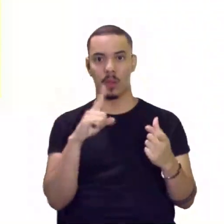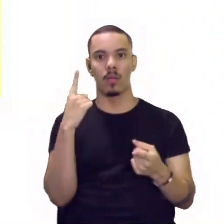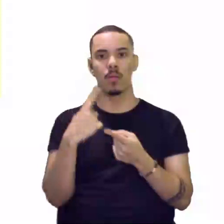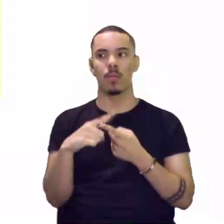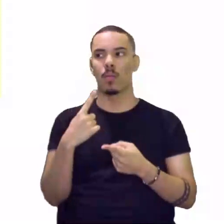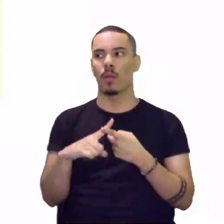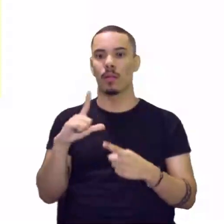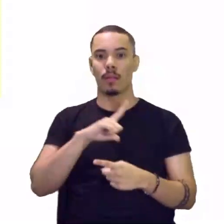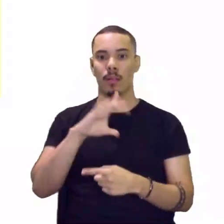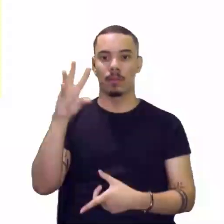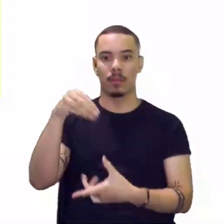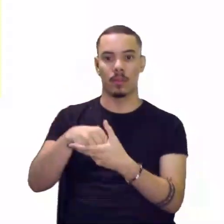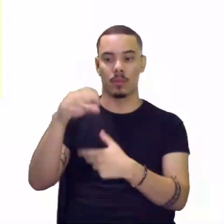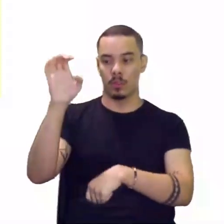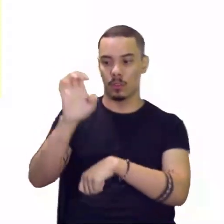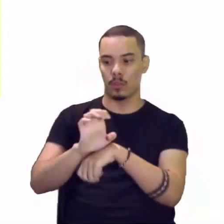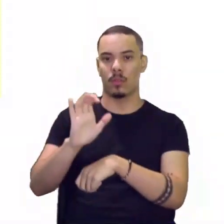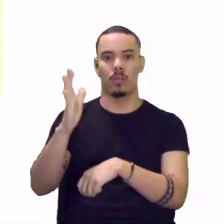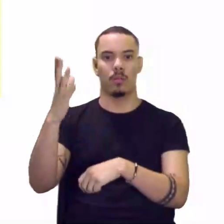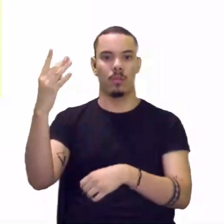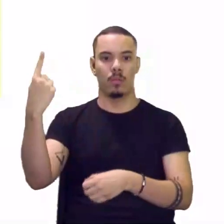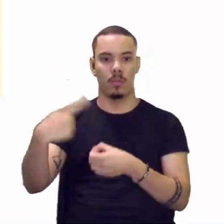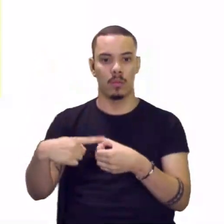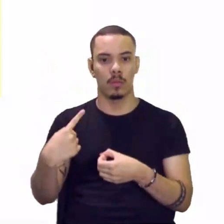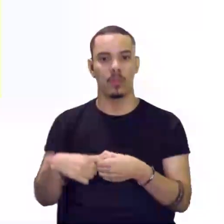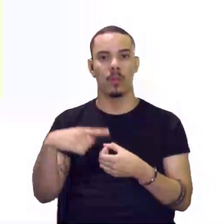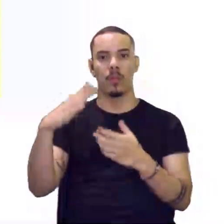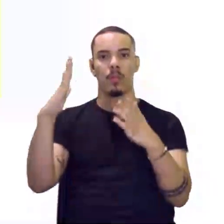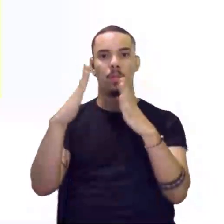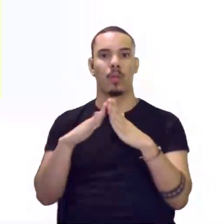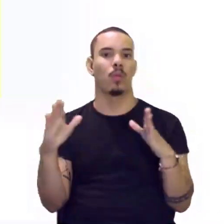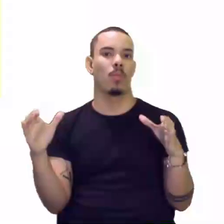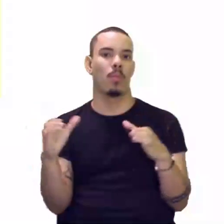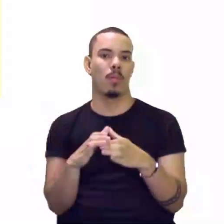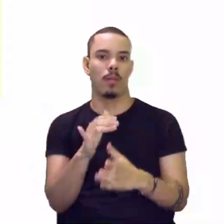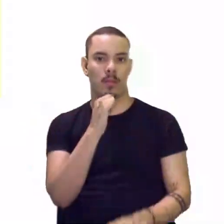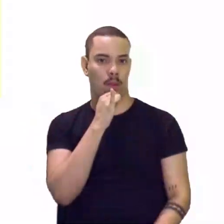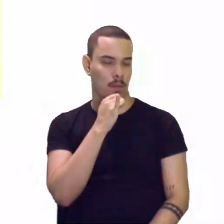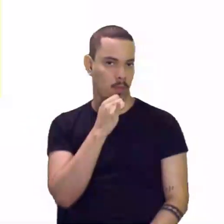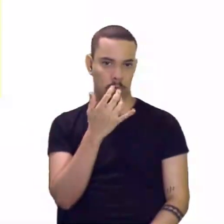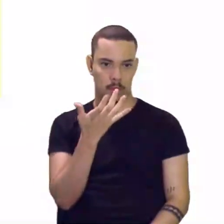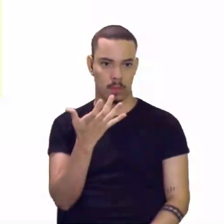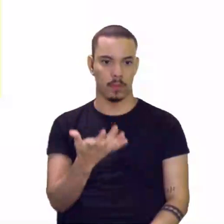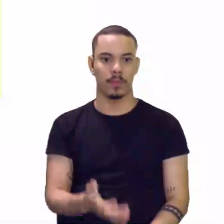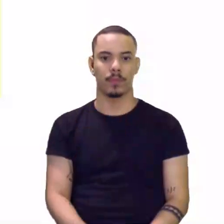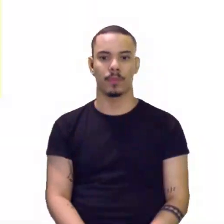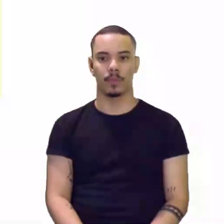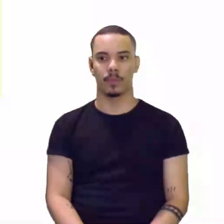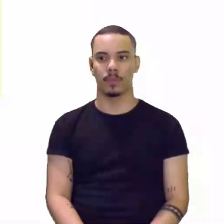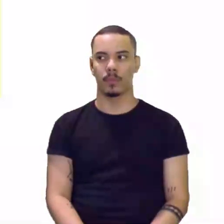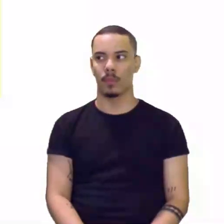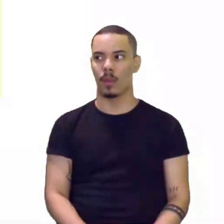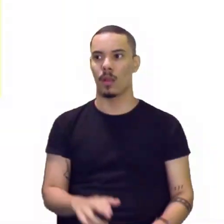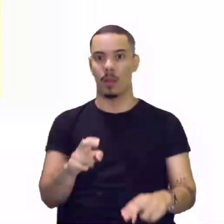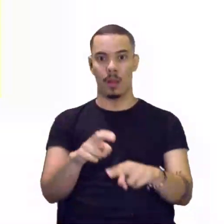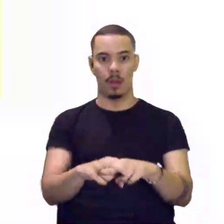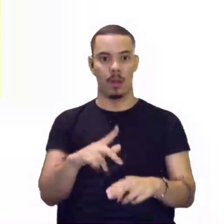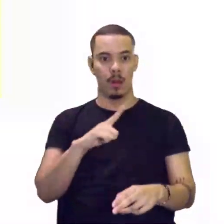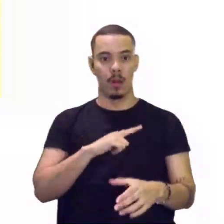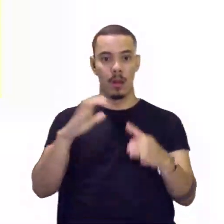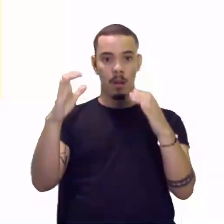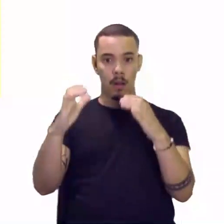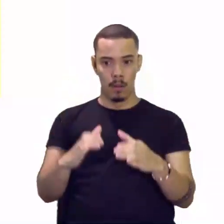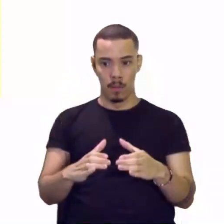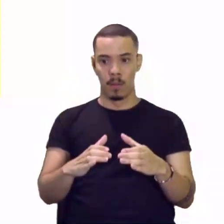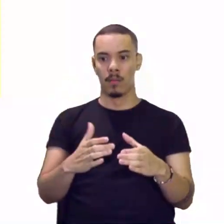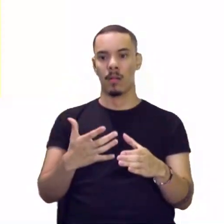dos estados e dos municípios e dos moradores de um bairro, por exemplo, né? Muito bem, então a gente tem aí, por exemplo, dentro de um território,